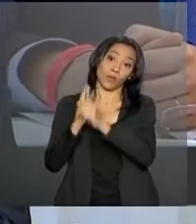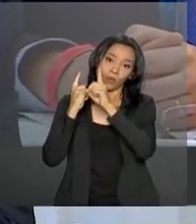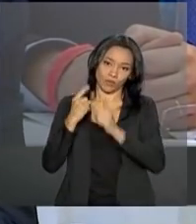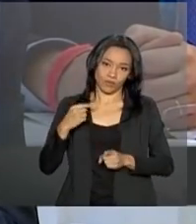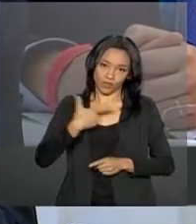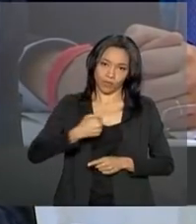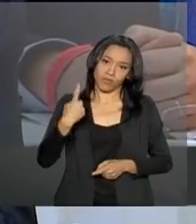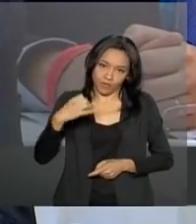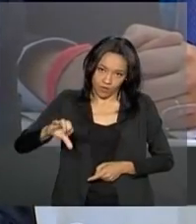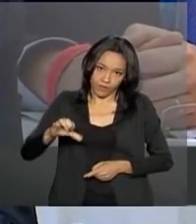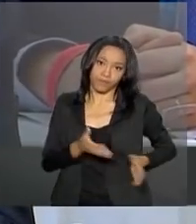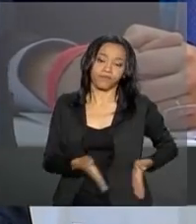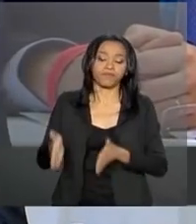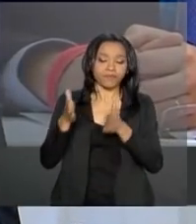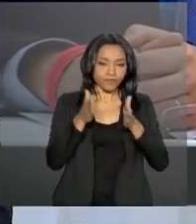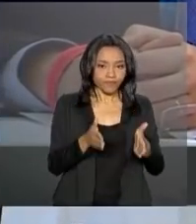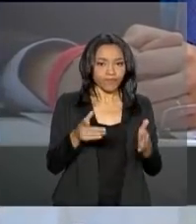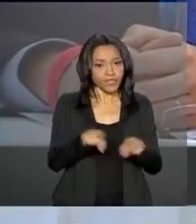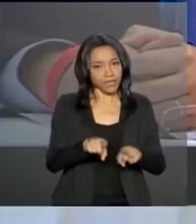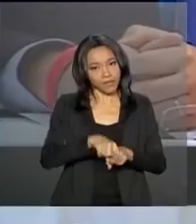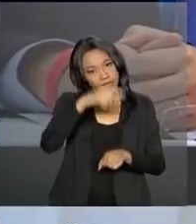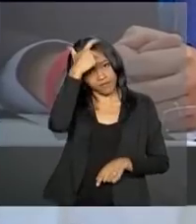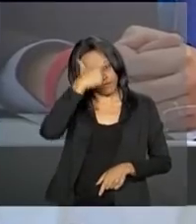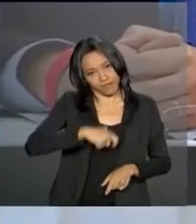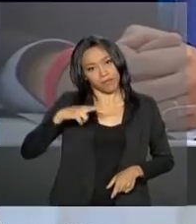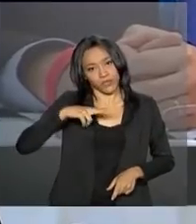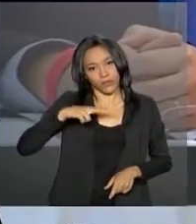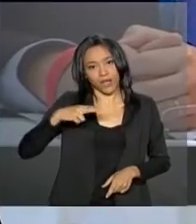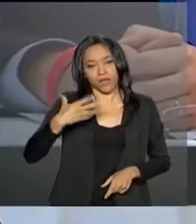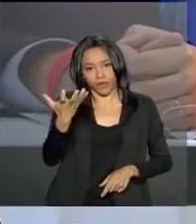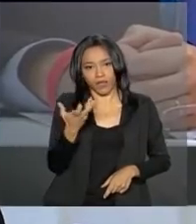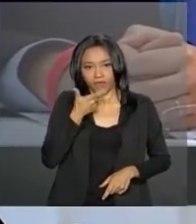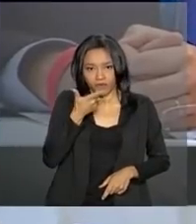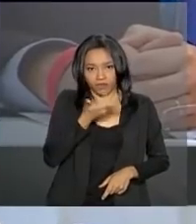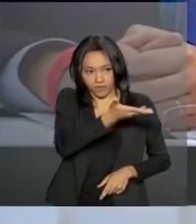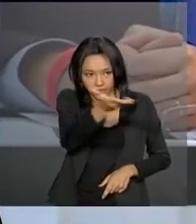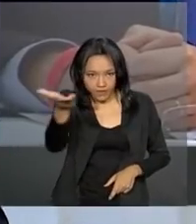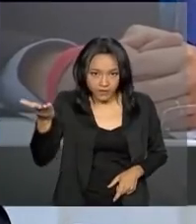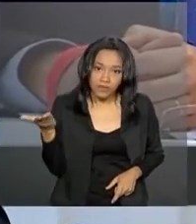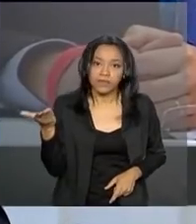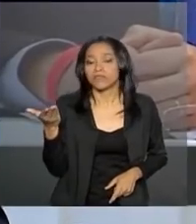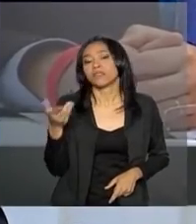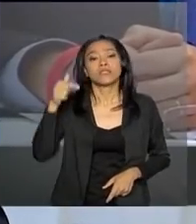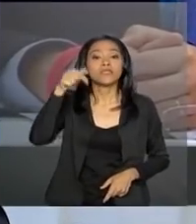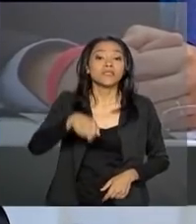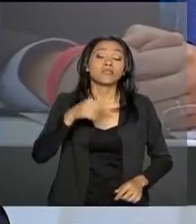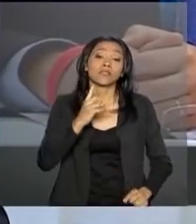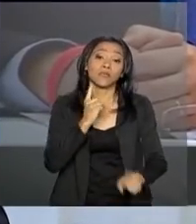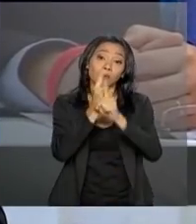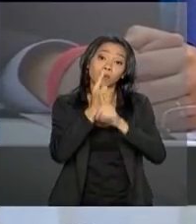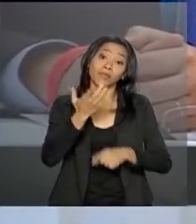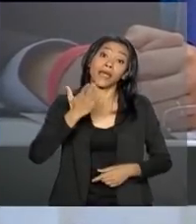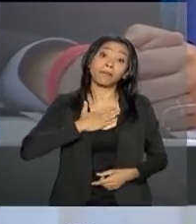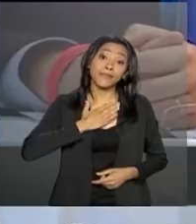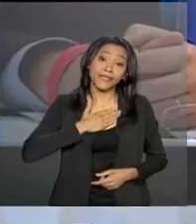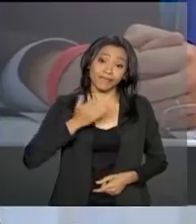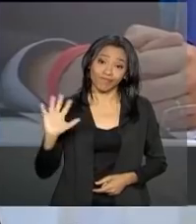uma mensagem pessoal eu eu quero dizer que este encontro marca a minha despedida